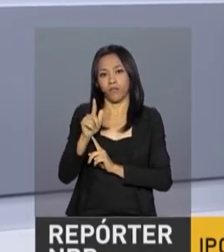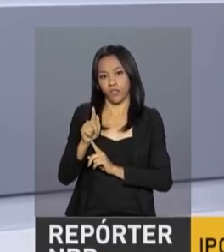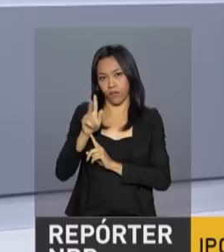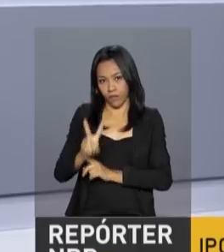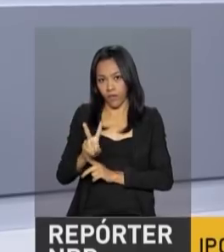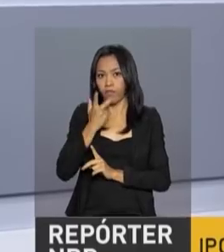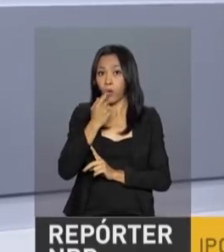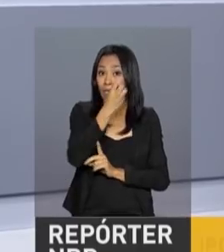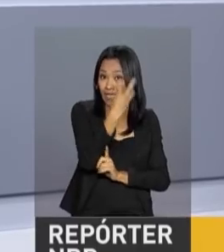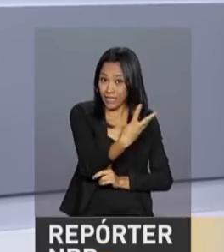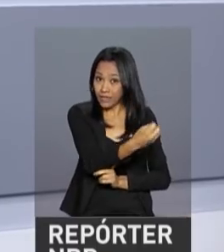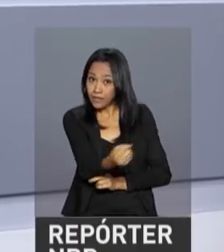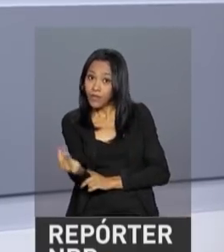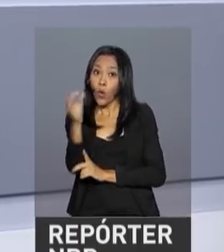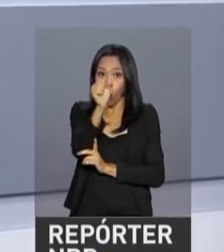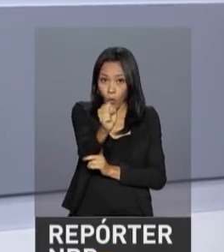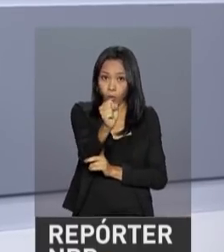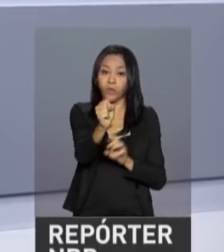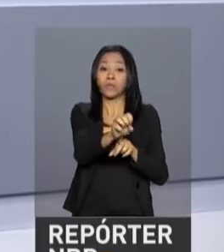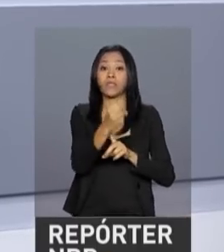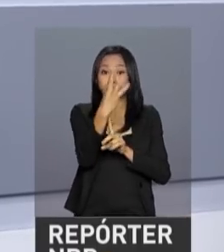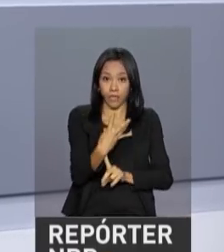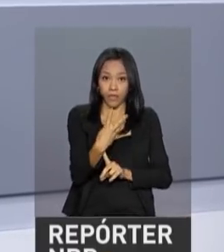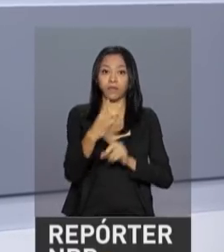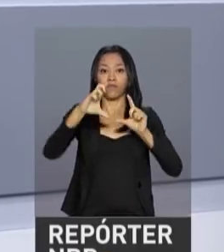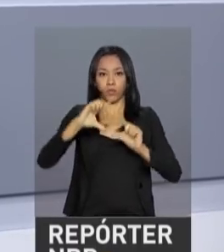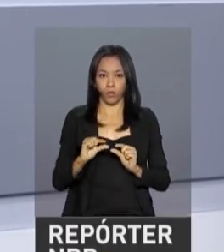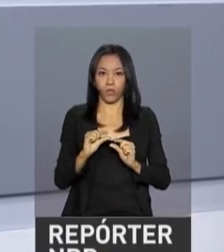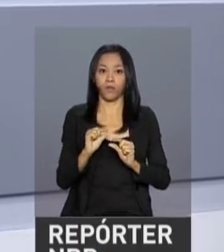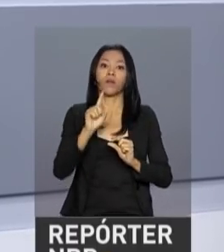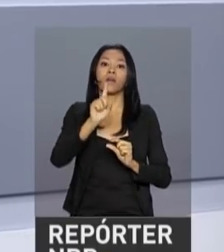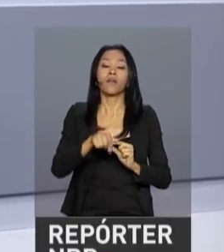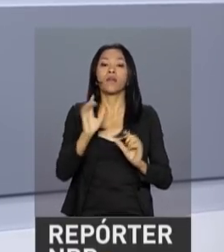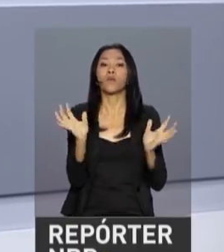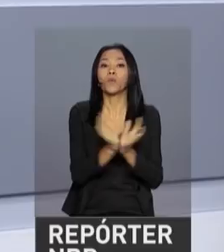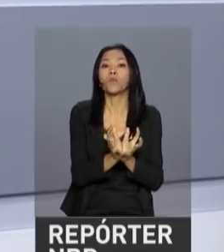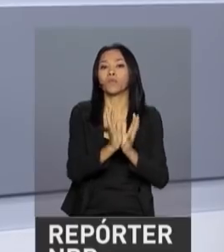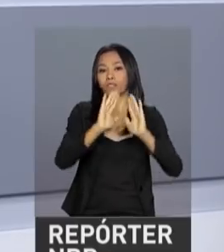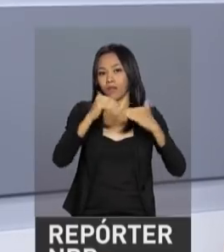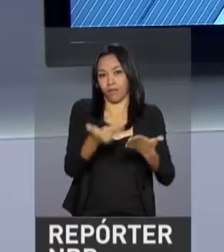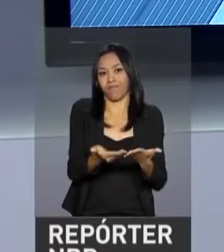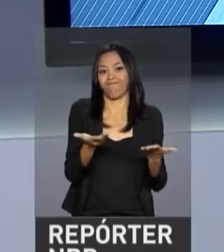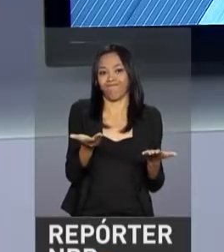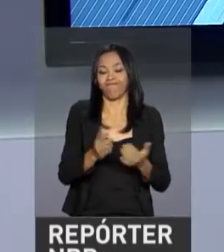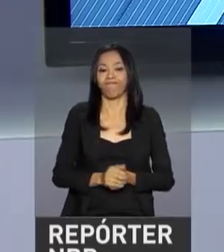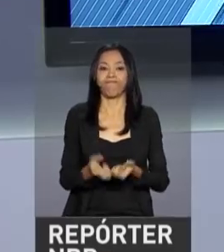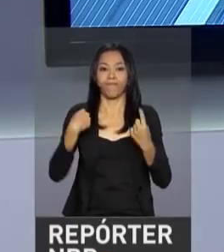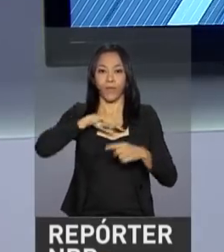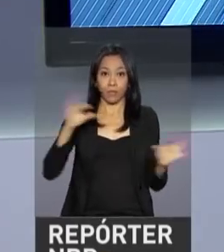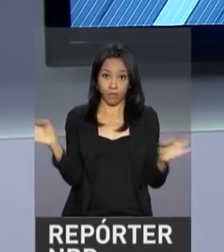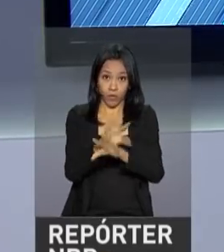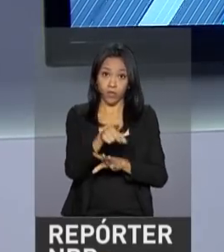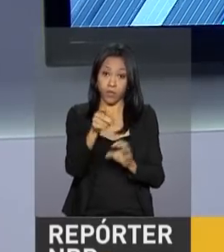três das oito classes de despesa apresentaram queda com a maior contribuição do grupo habitação nós ficamos